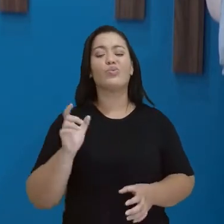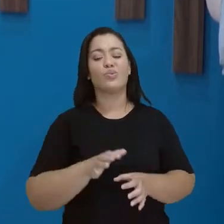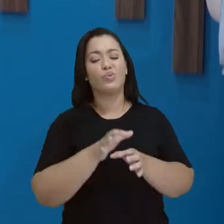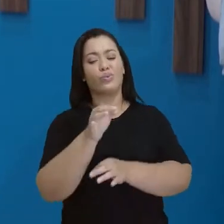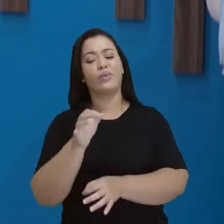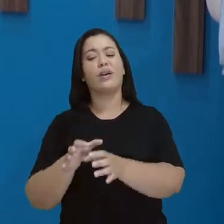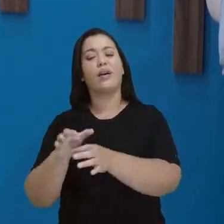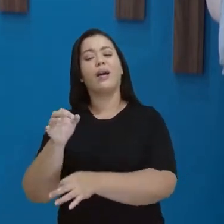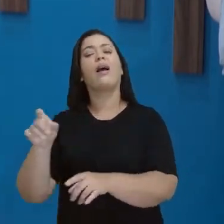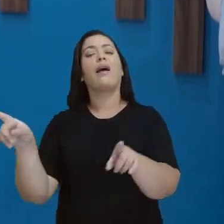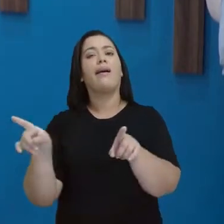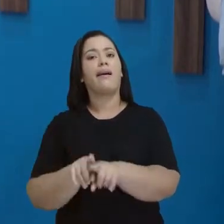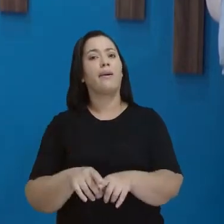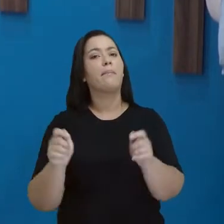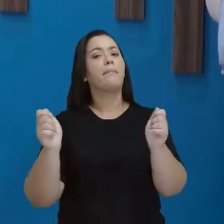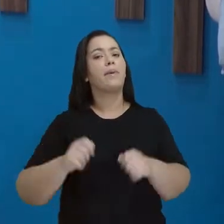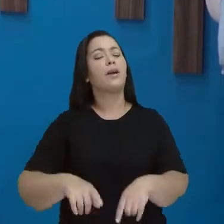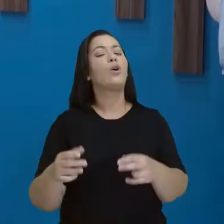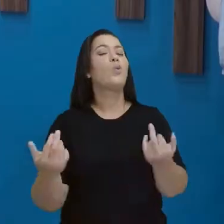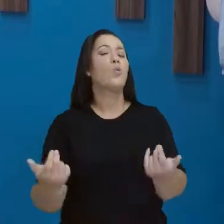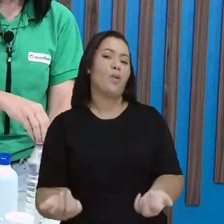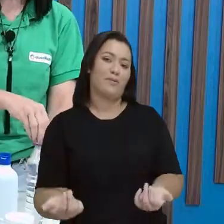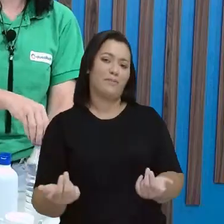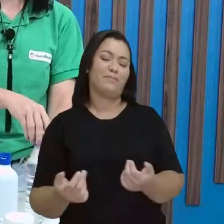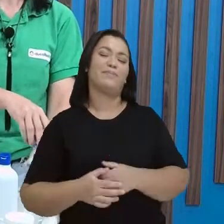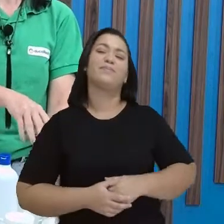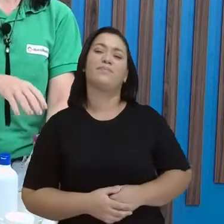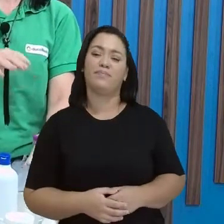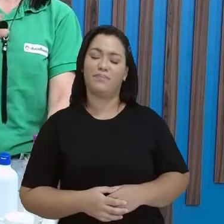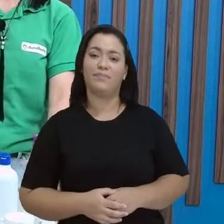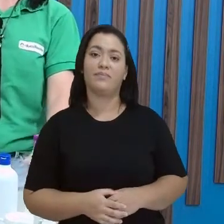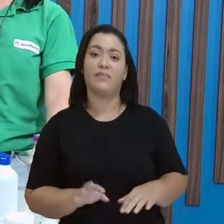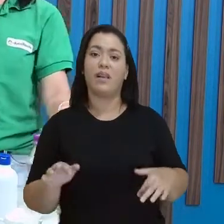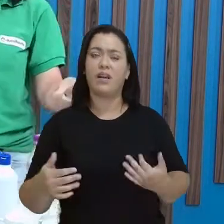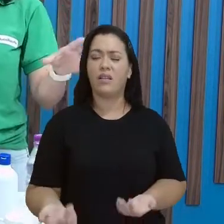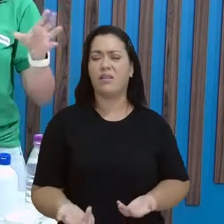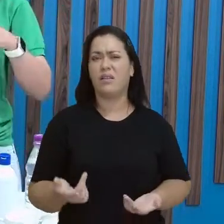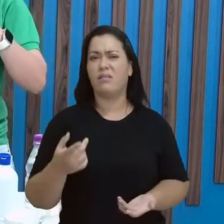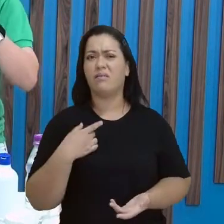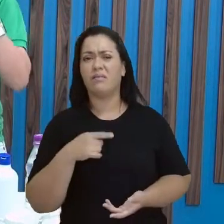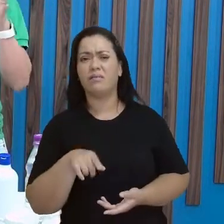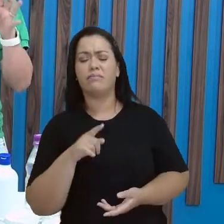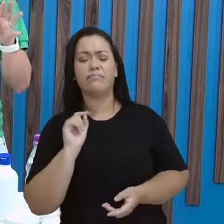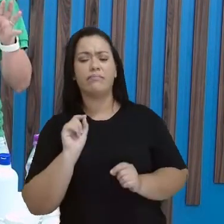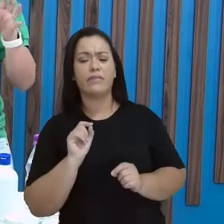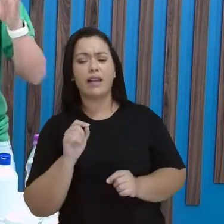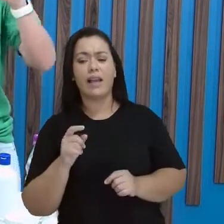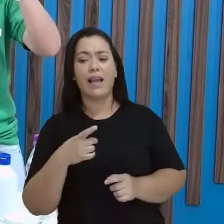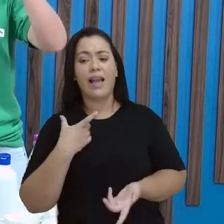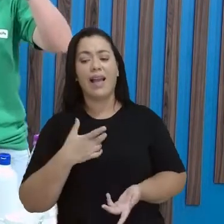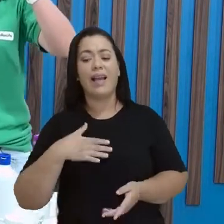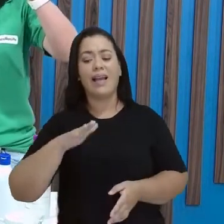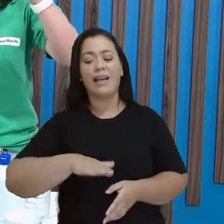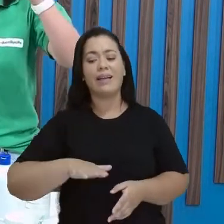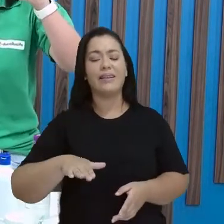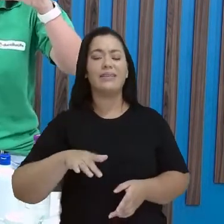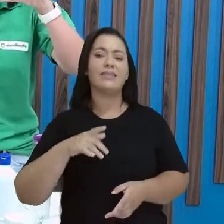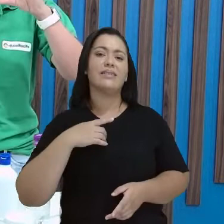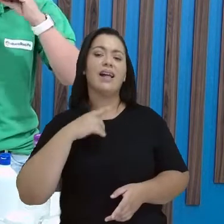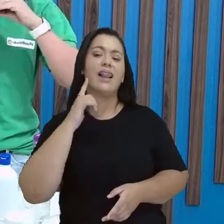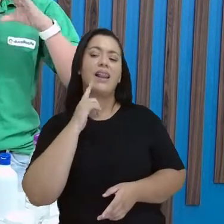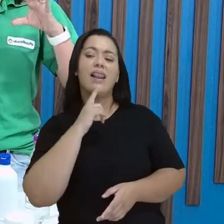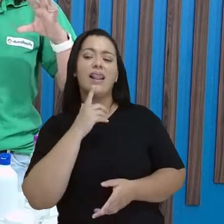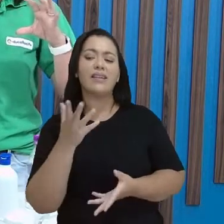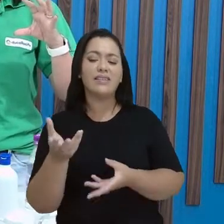mesma capacidade. Então, às vezes acontece, né, de uma criança receber um lanche com uma garrafinha